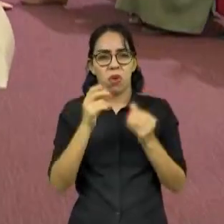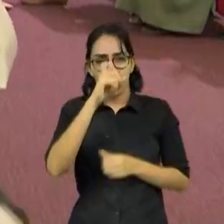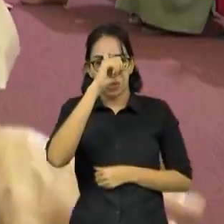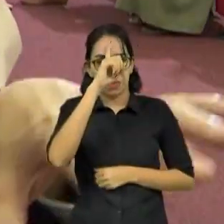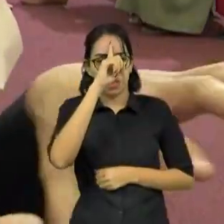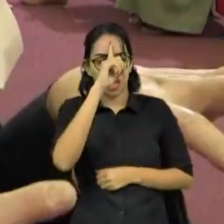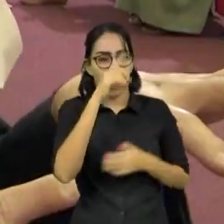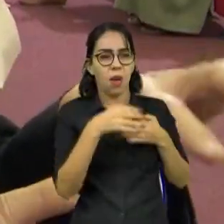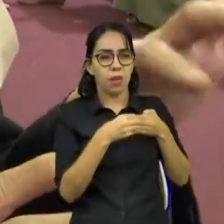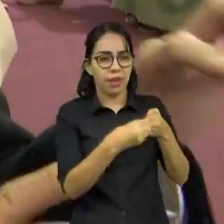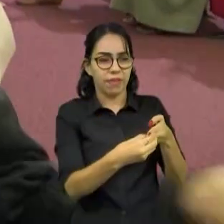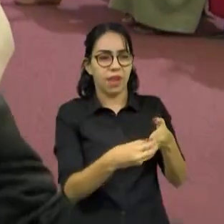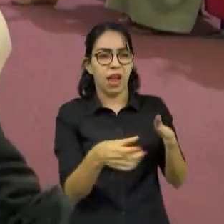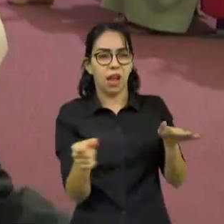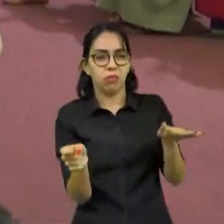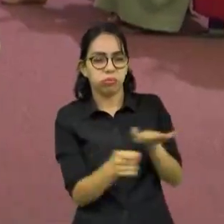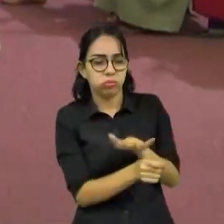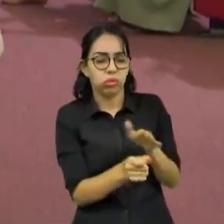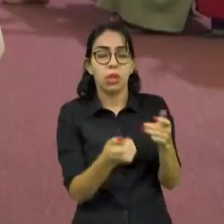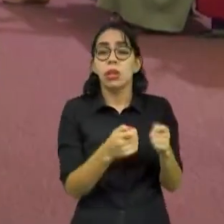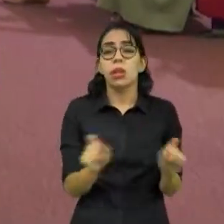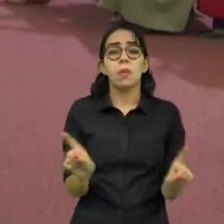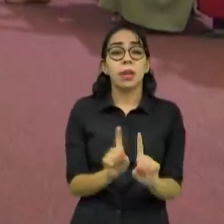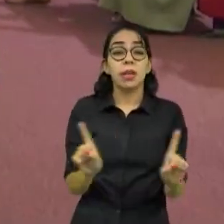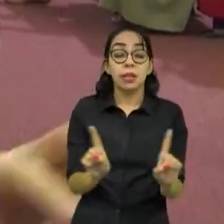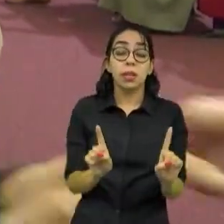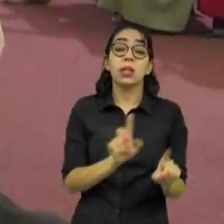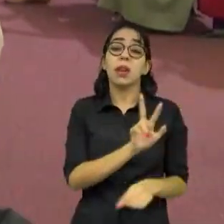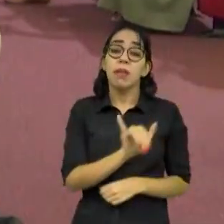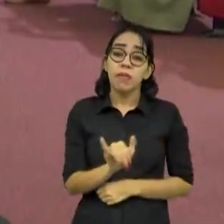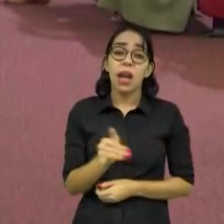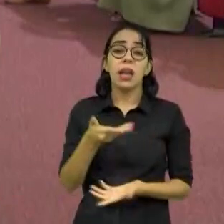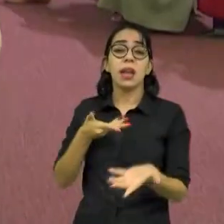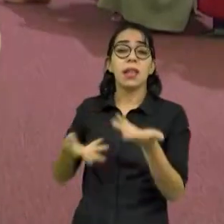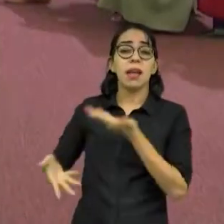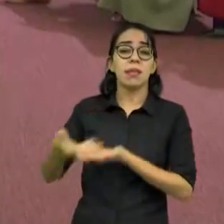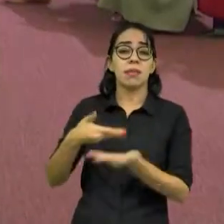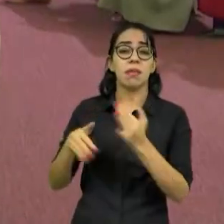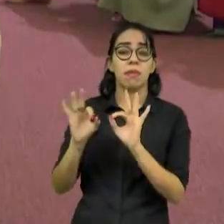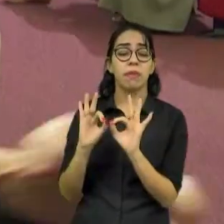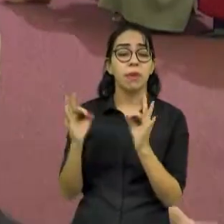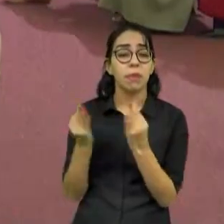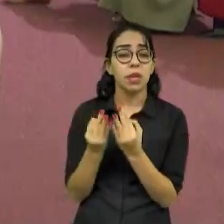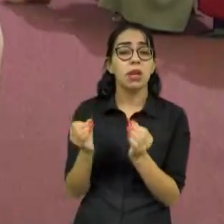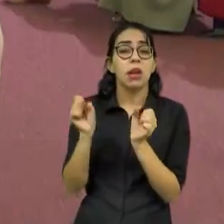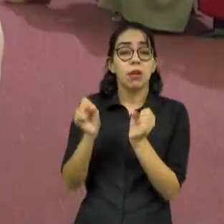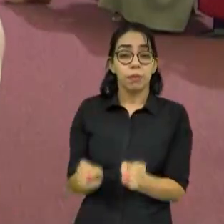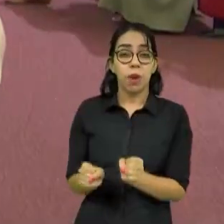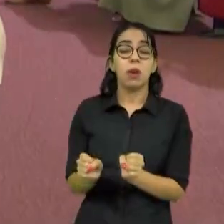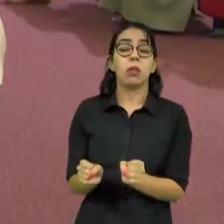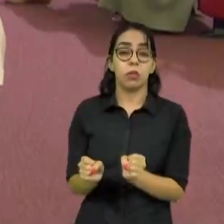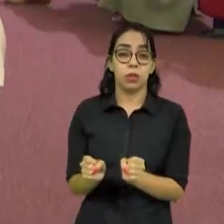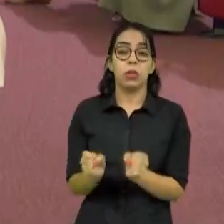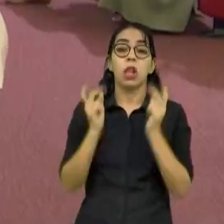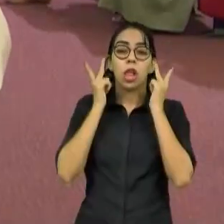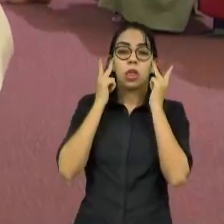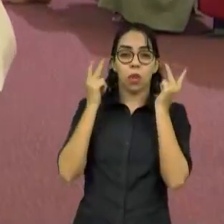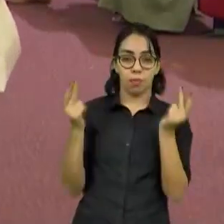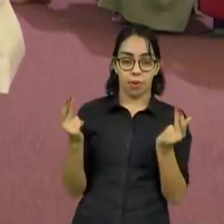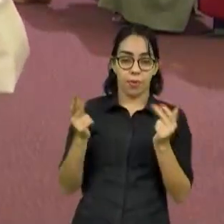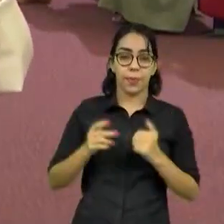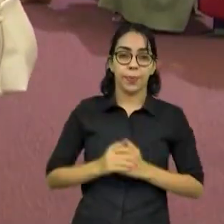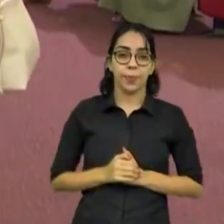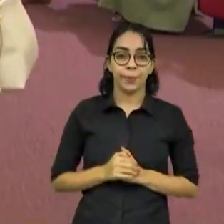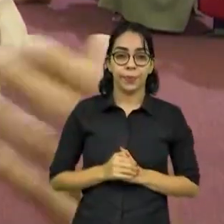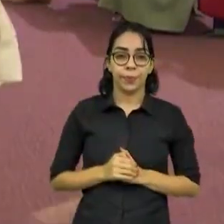de levar as pessoas mais para o convívio familiar, de tratar mais dentro da comunidade. Então, isso serão temas que serão abordados aqui na